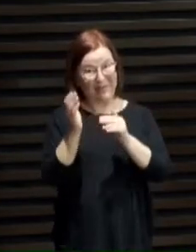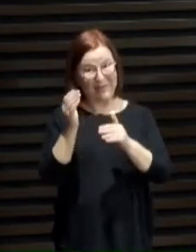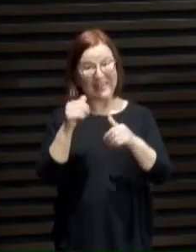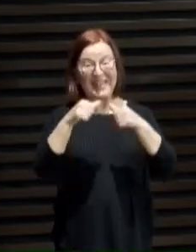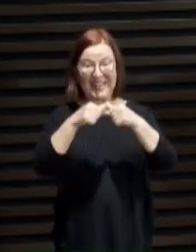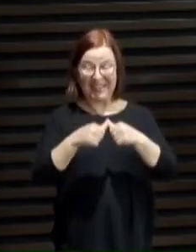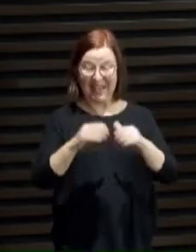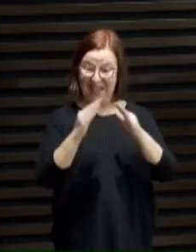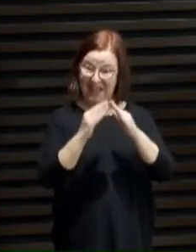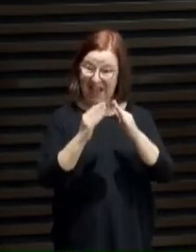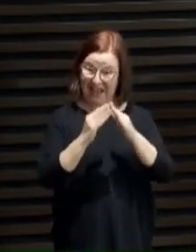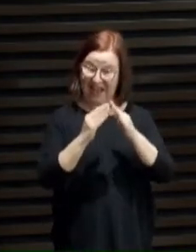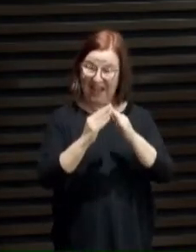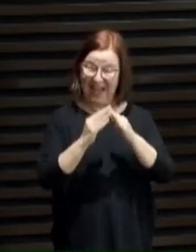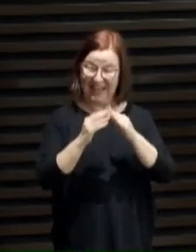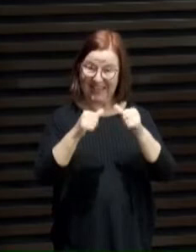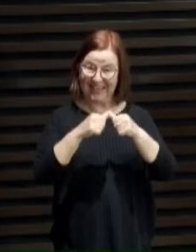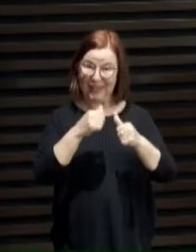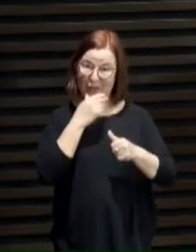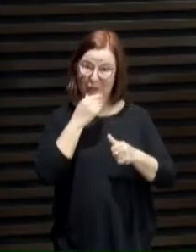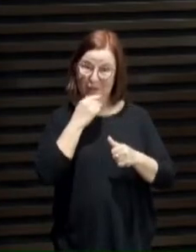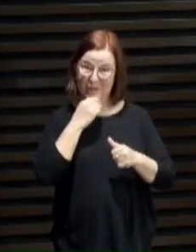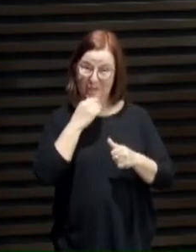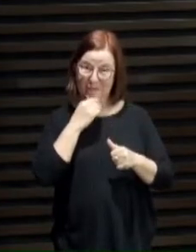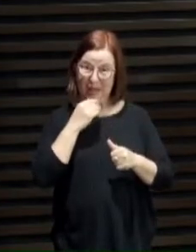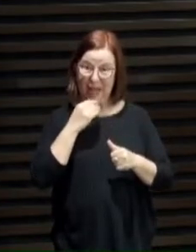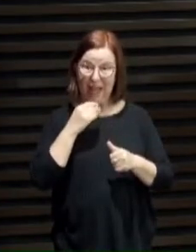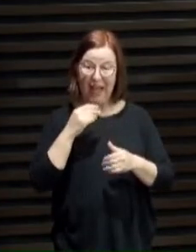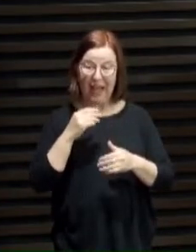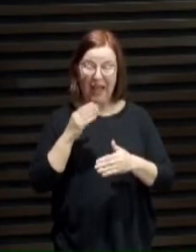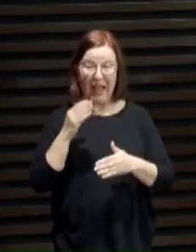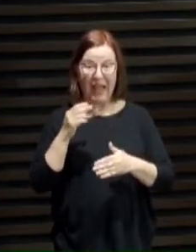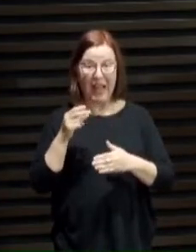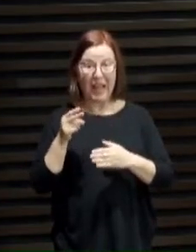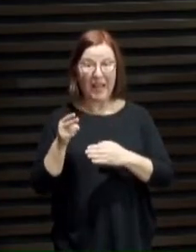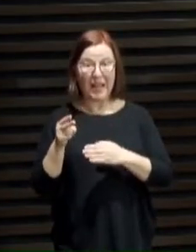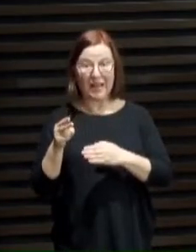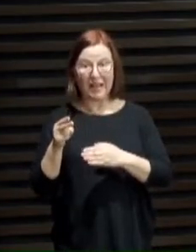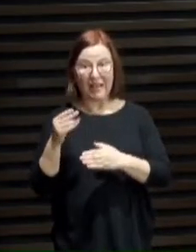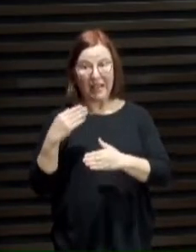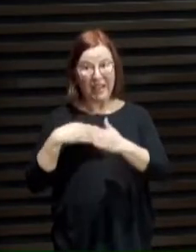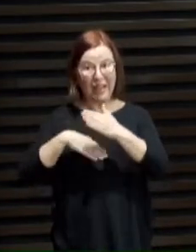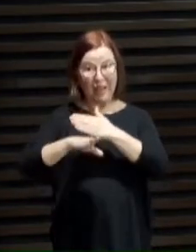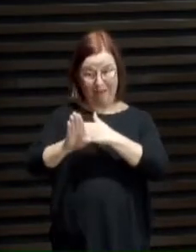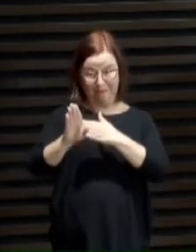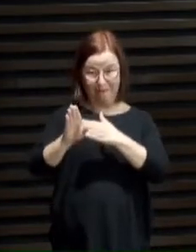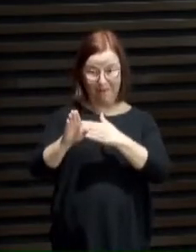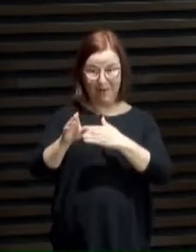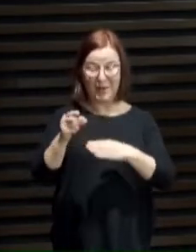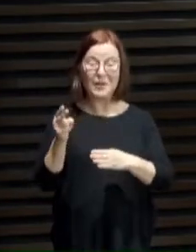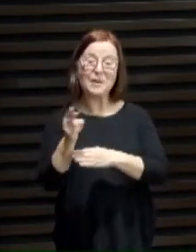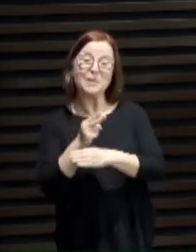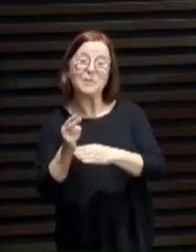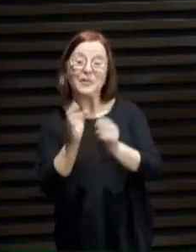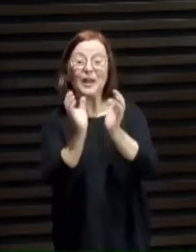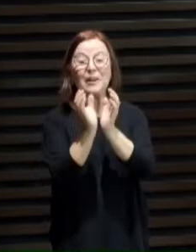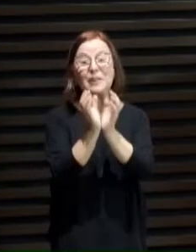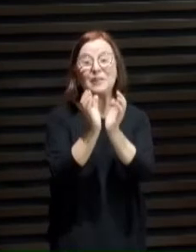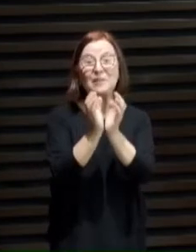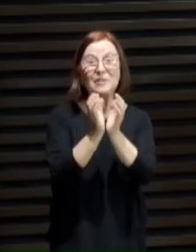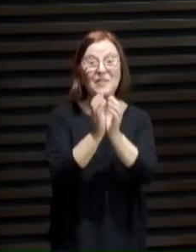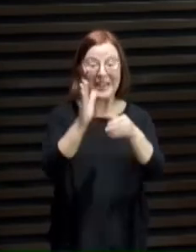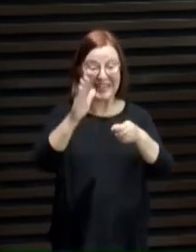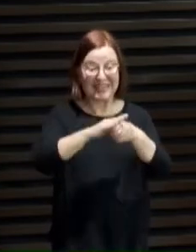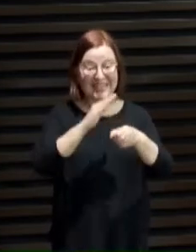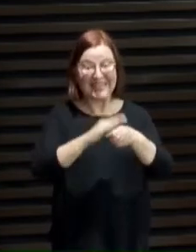sua casa, não mais agora para pegar aquele colarzinho, mas para pegar aquele vaso inteiro agora. Ela vai pegar aquele vaso, ela só quer fazer